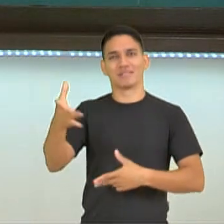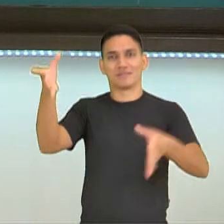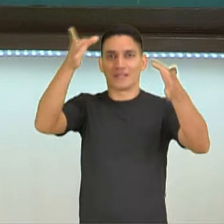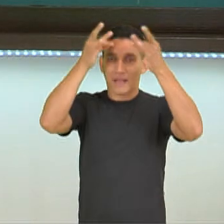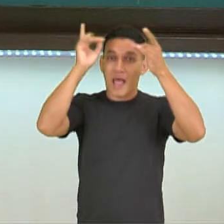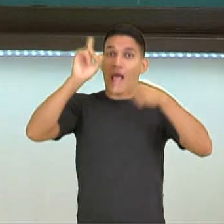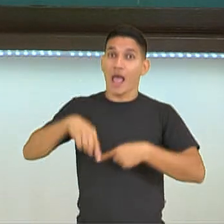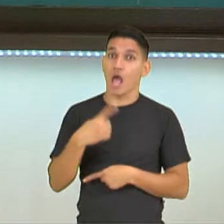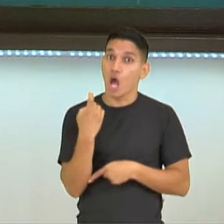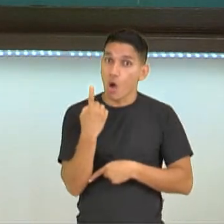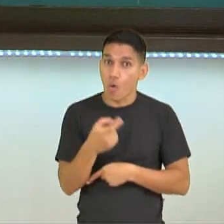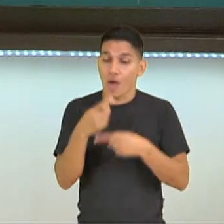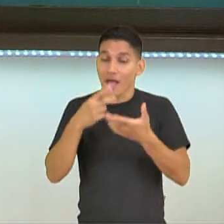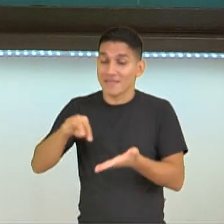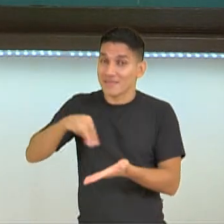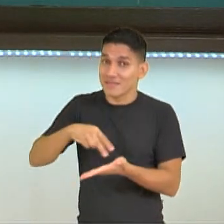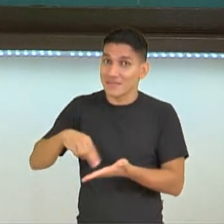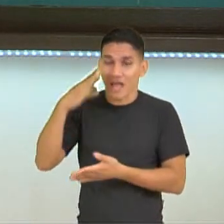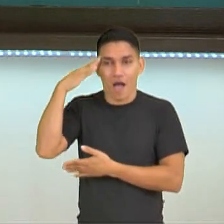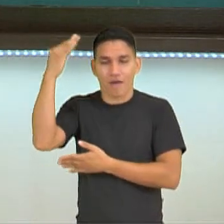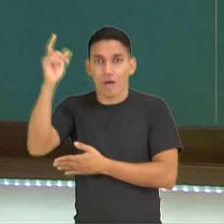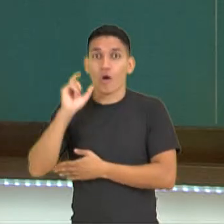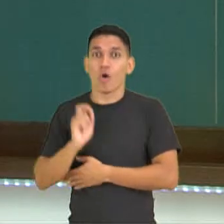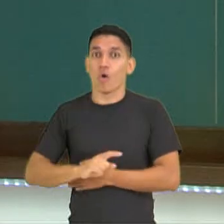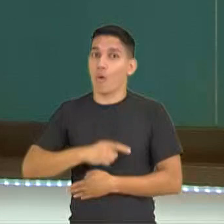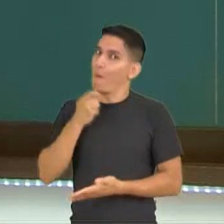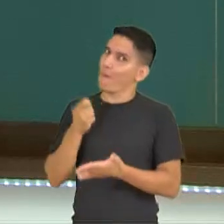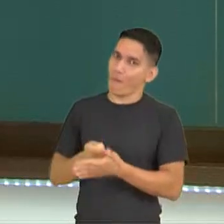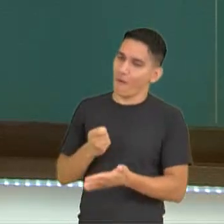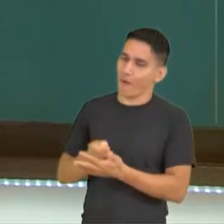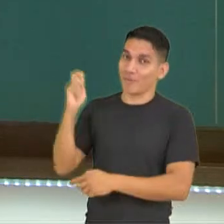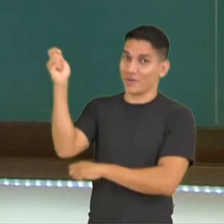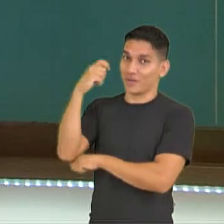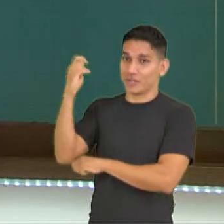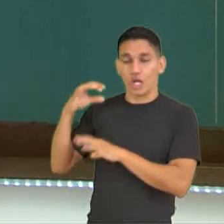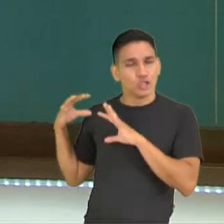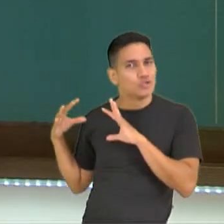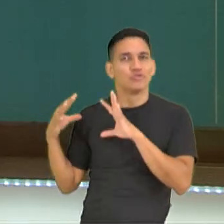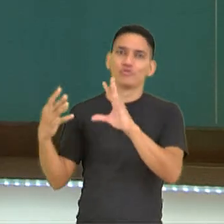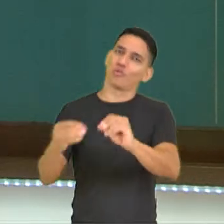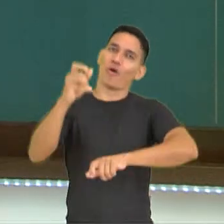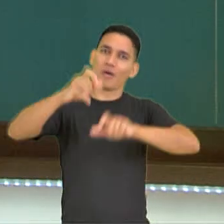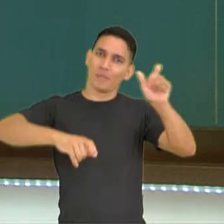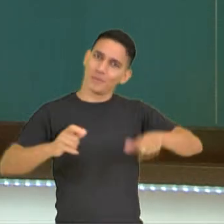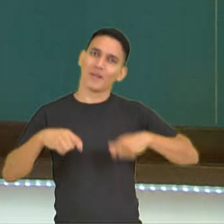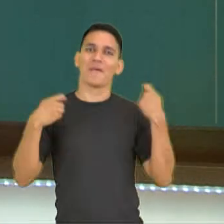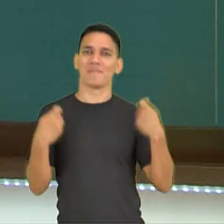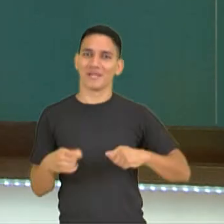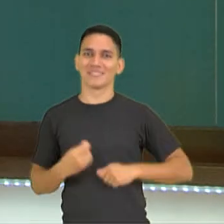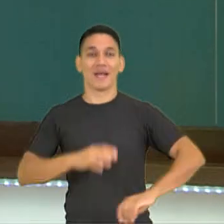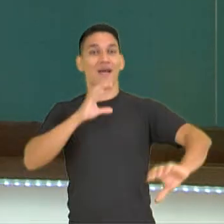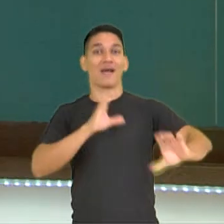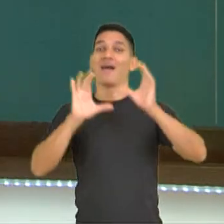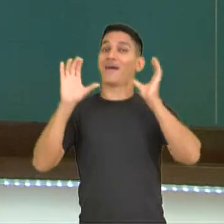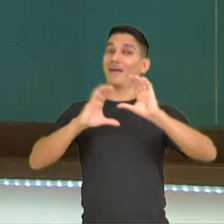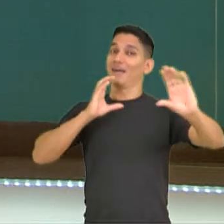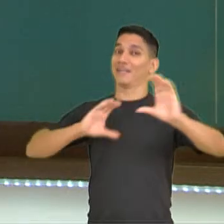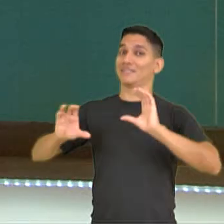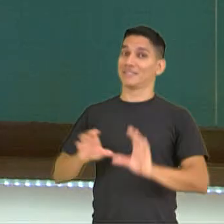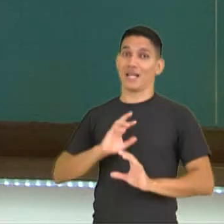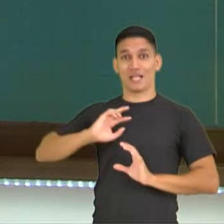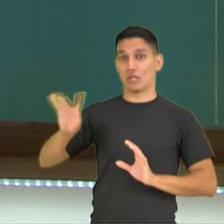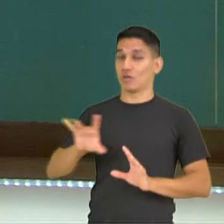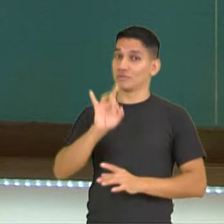do Rio Grande do Sul em que obrigatoriamente todos os participantes têm que cantar, não